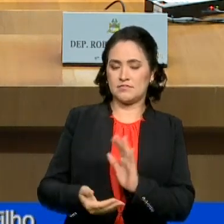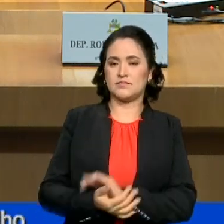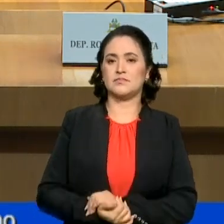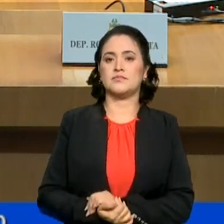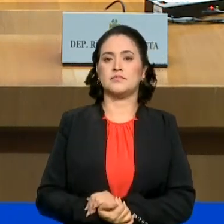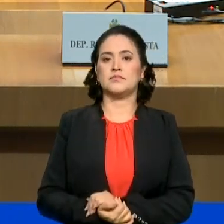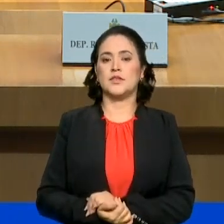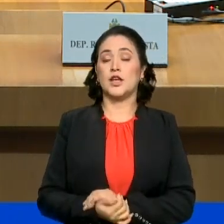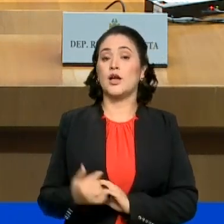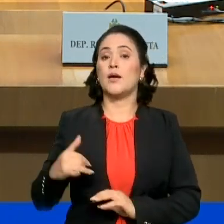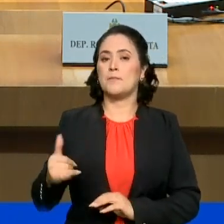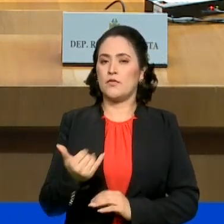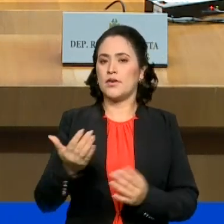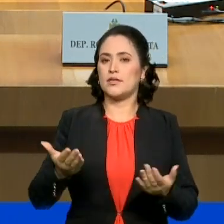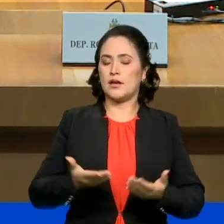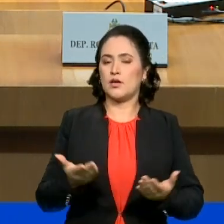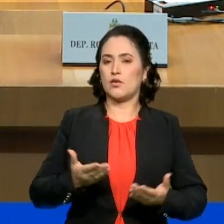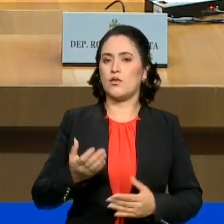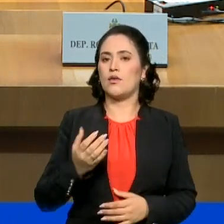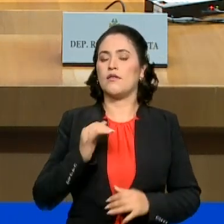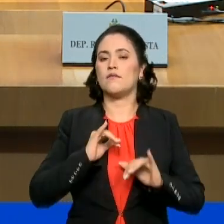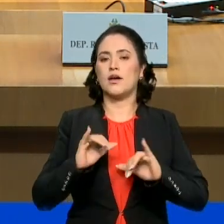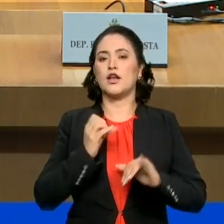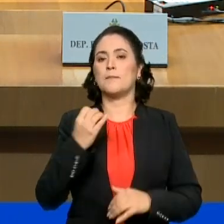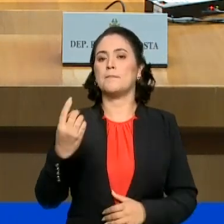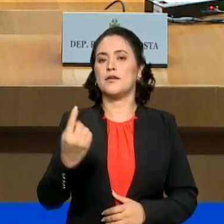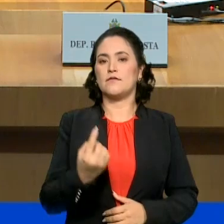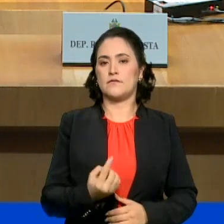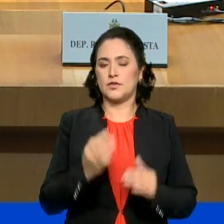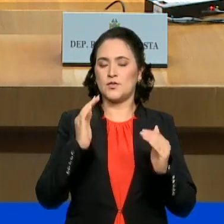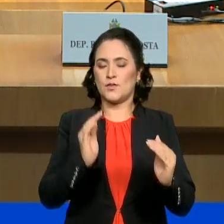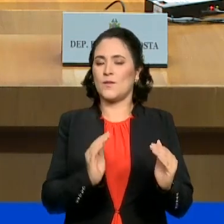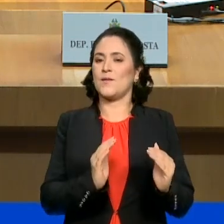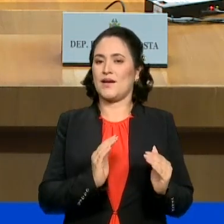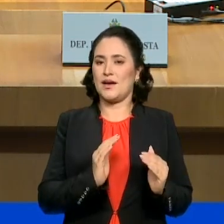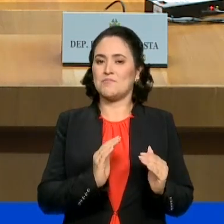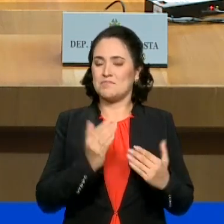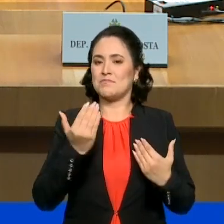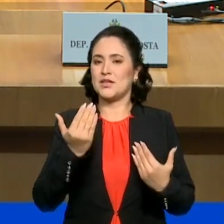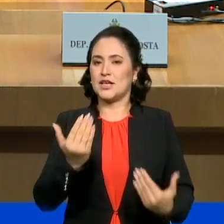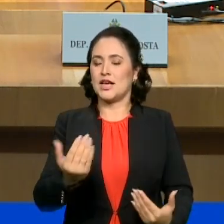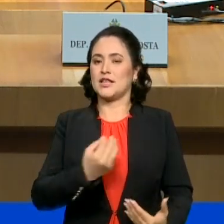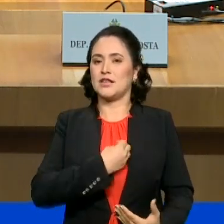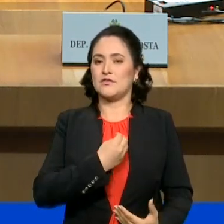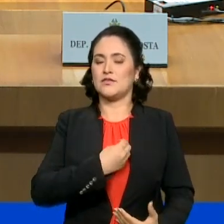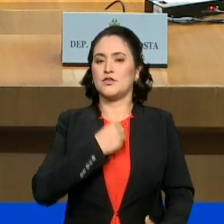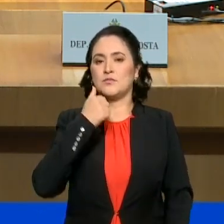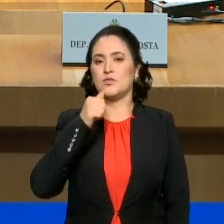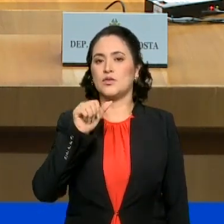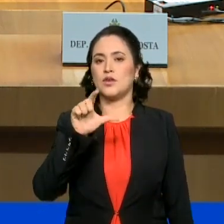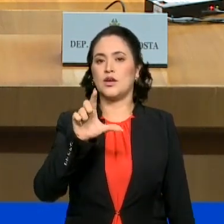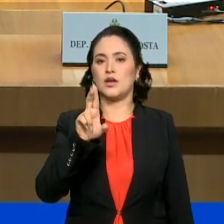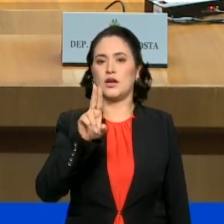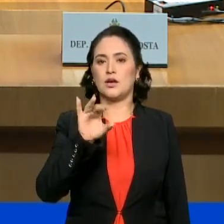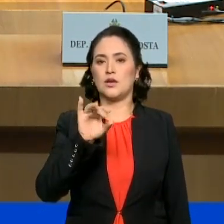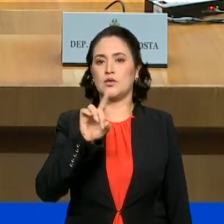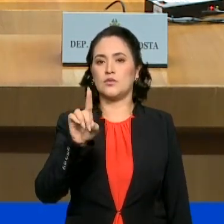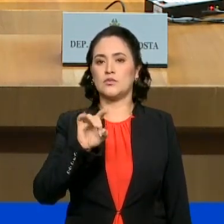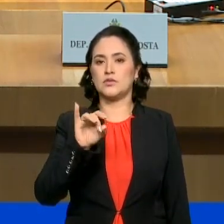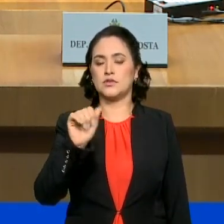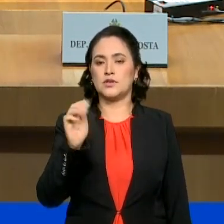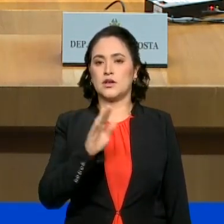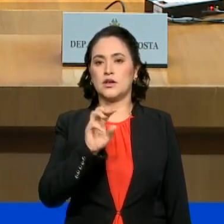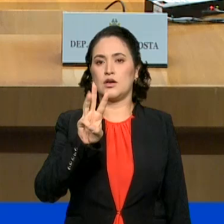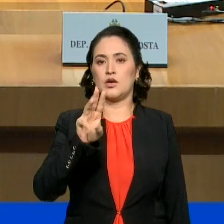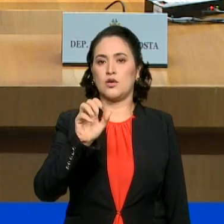quero aproveitar e registrar a presença honrosa e agradecer da senhora Luzia Joaquim,